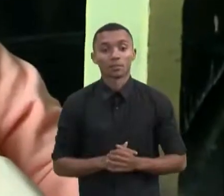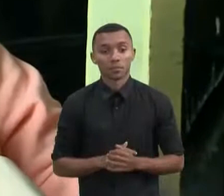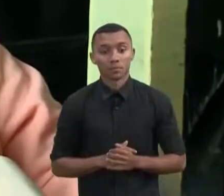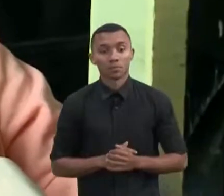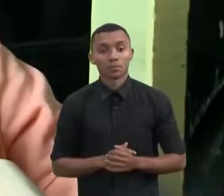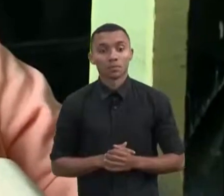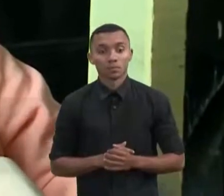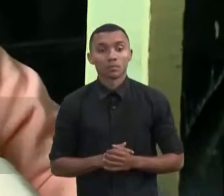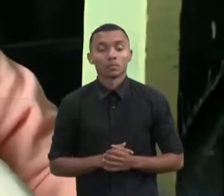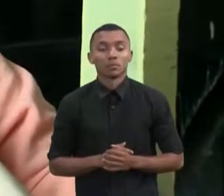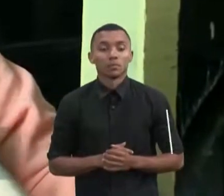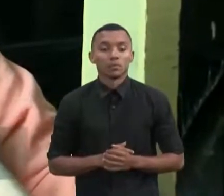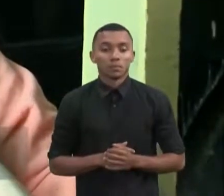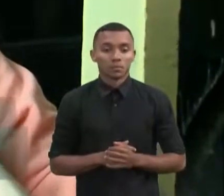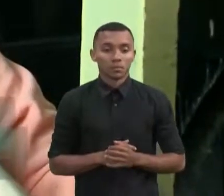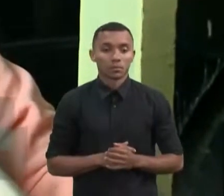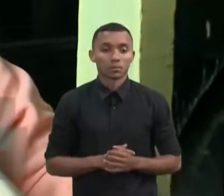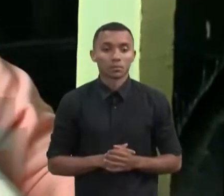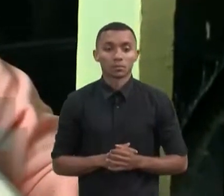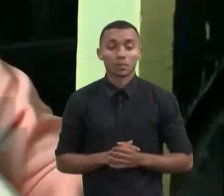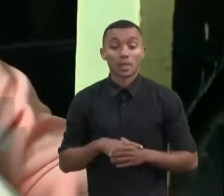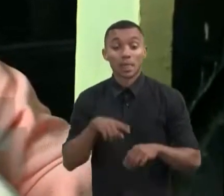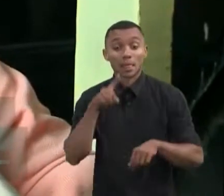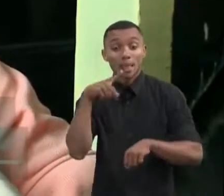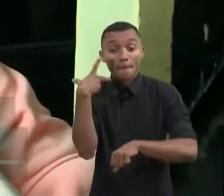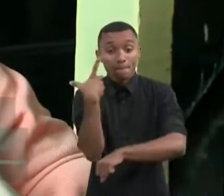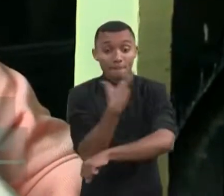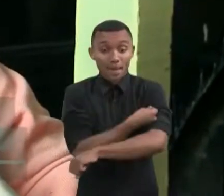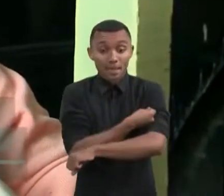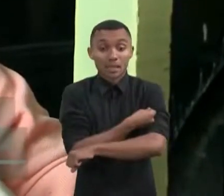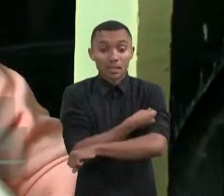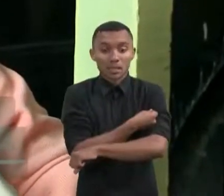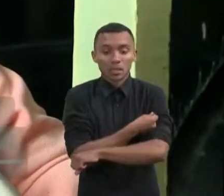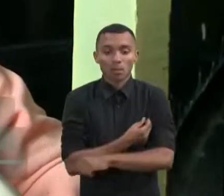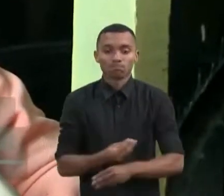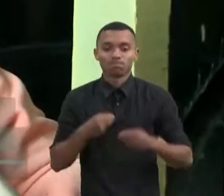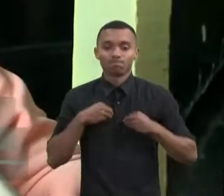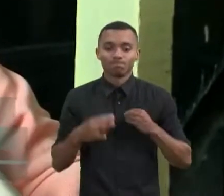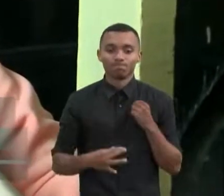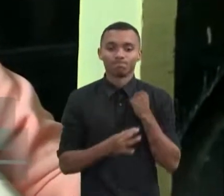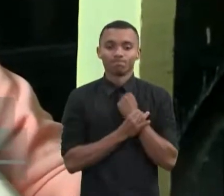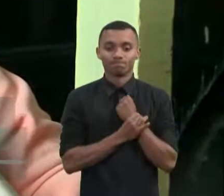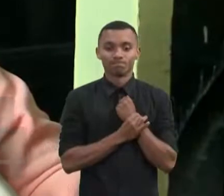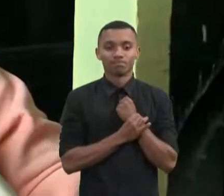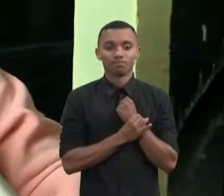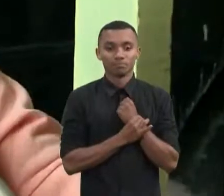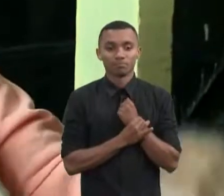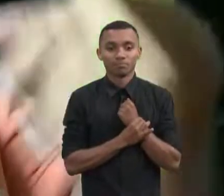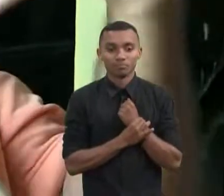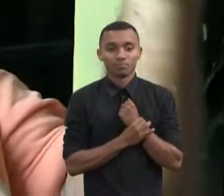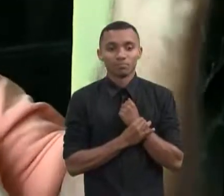Fielmente pela aplicação da vacina, que essa nos veio tirar